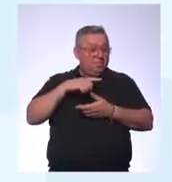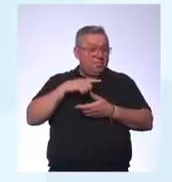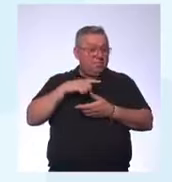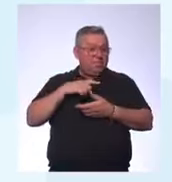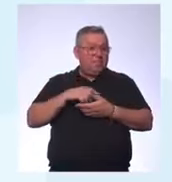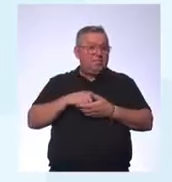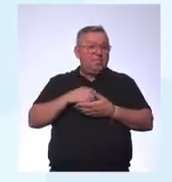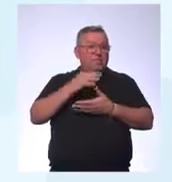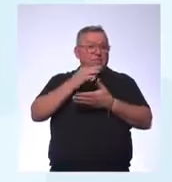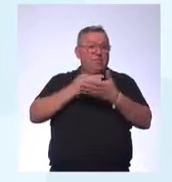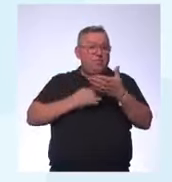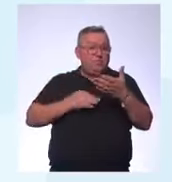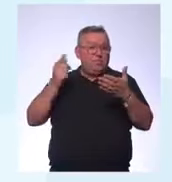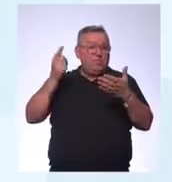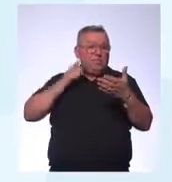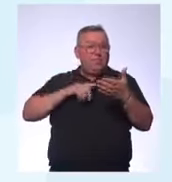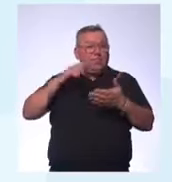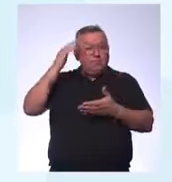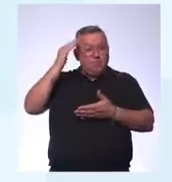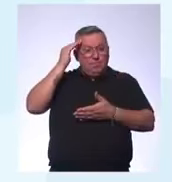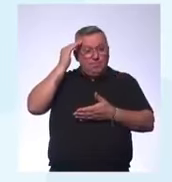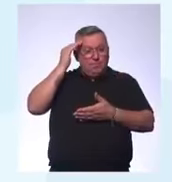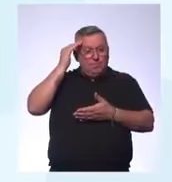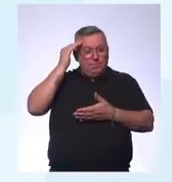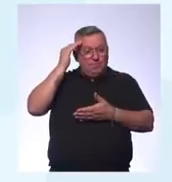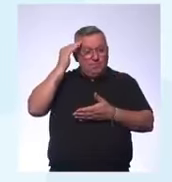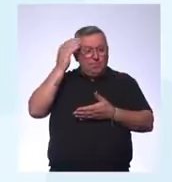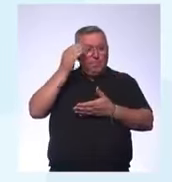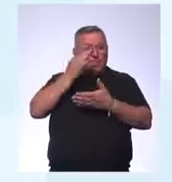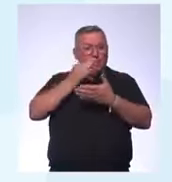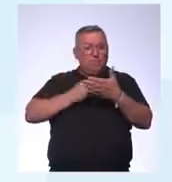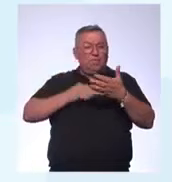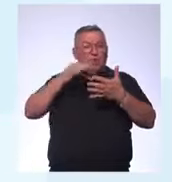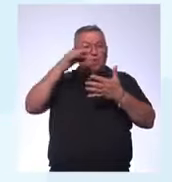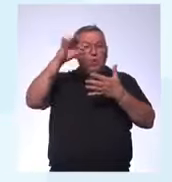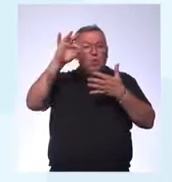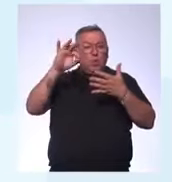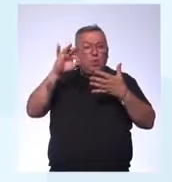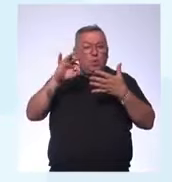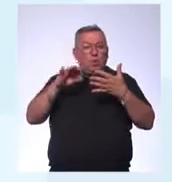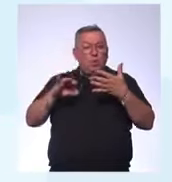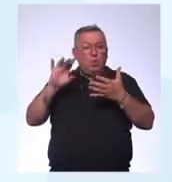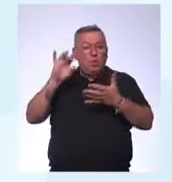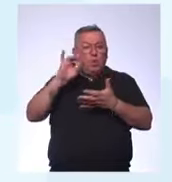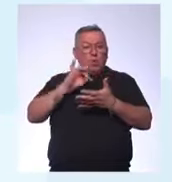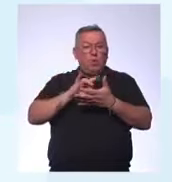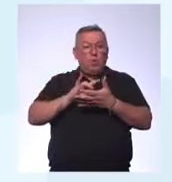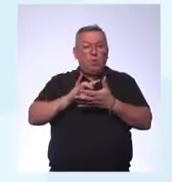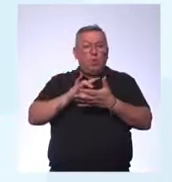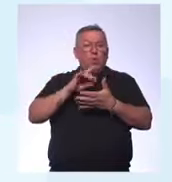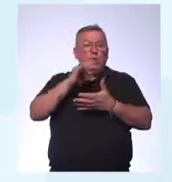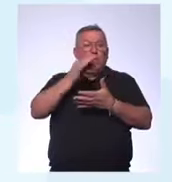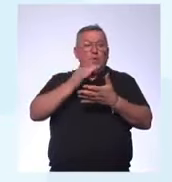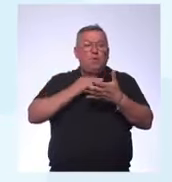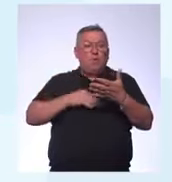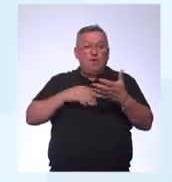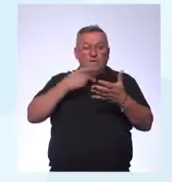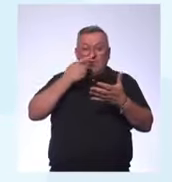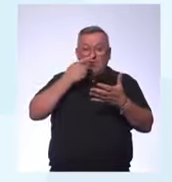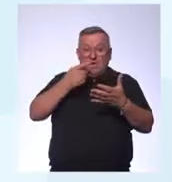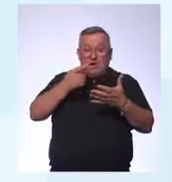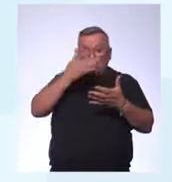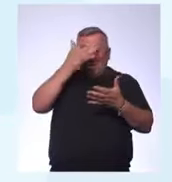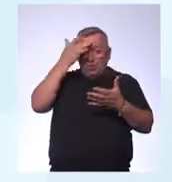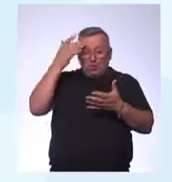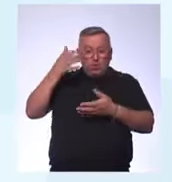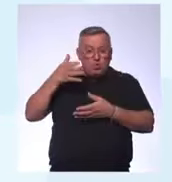O texto está compreensível? O texto traz detalhamento do fato? O texto apresenta falas de pessoas, que